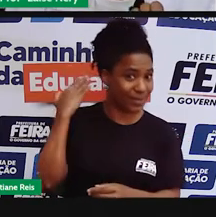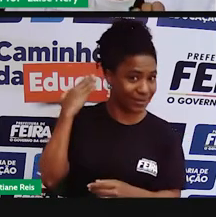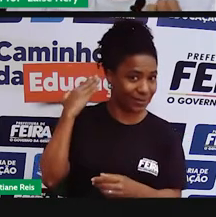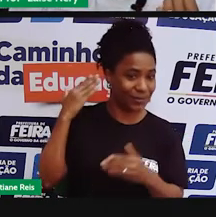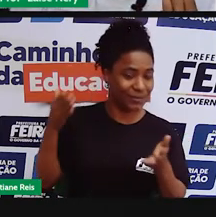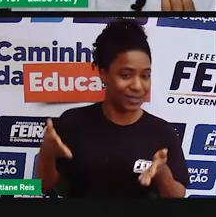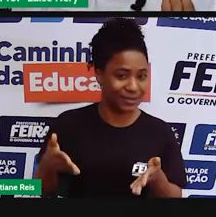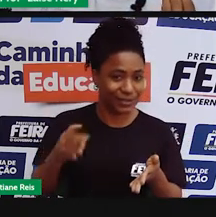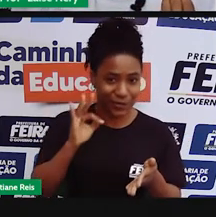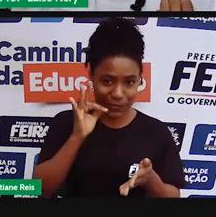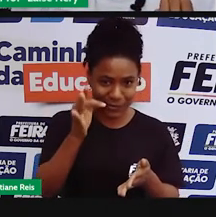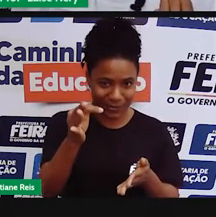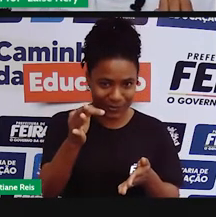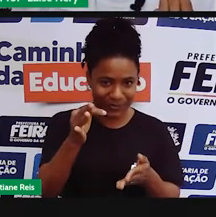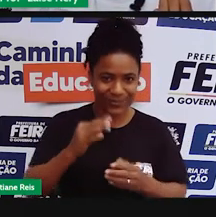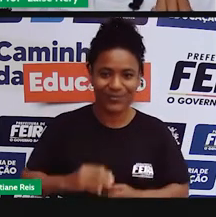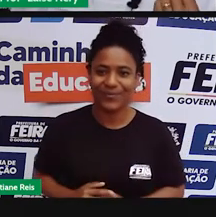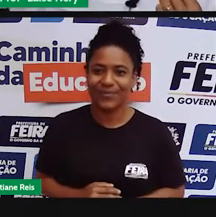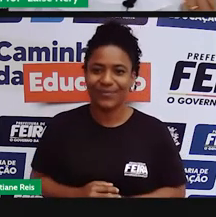futuro.